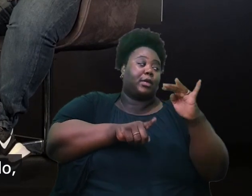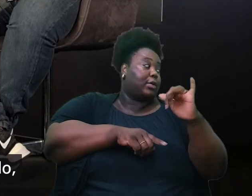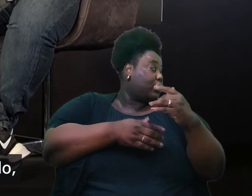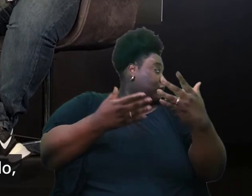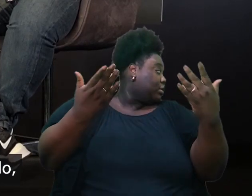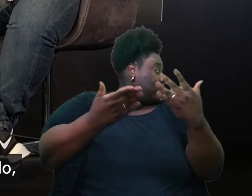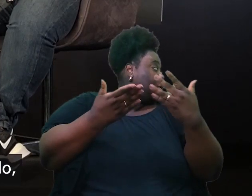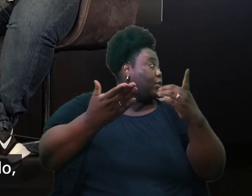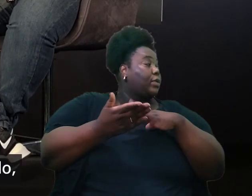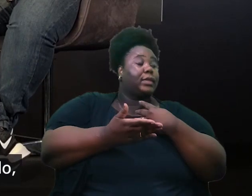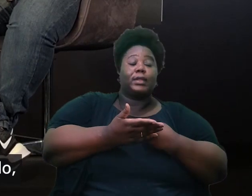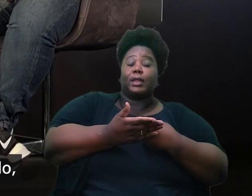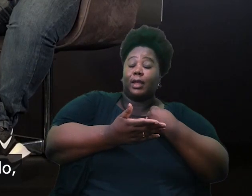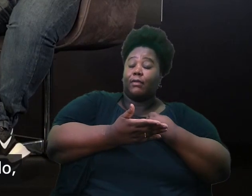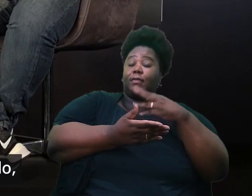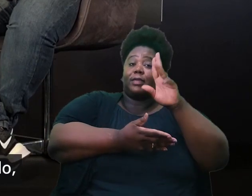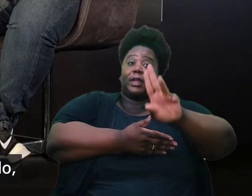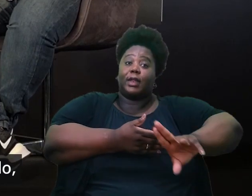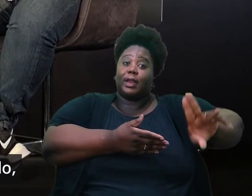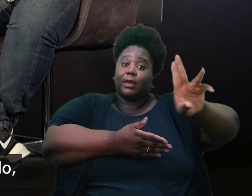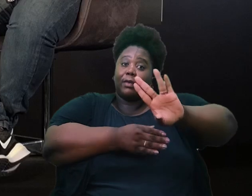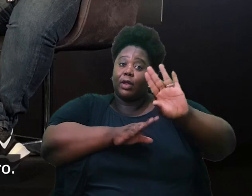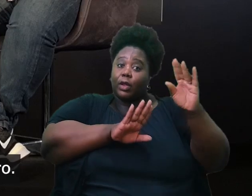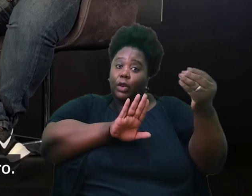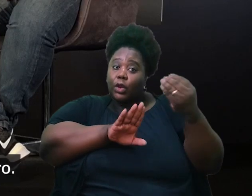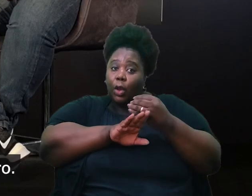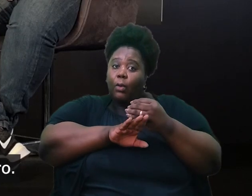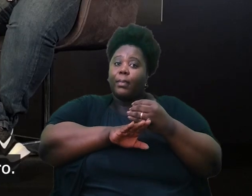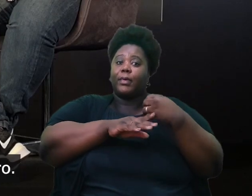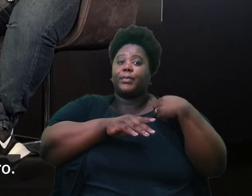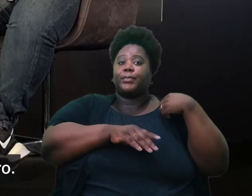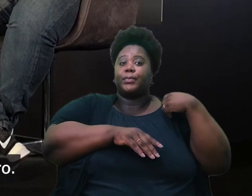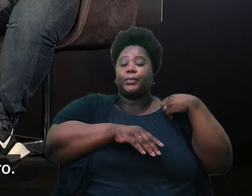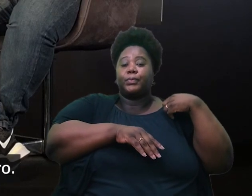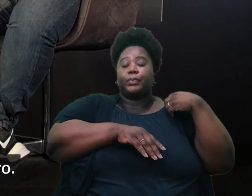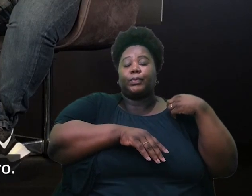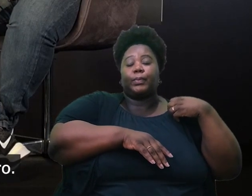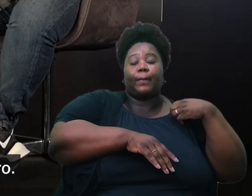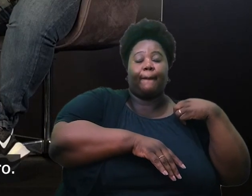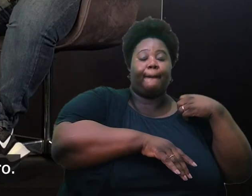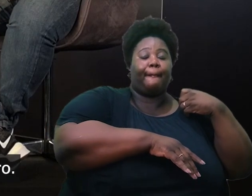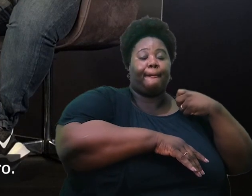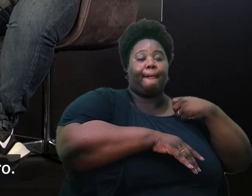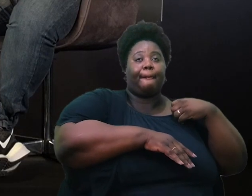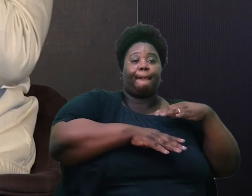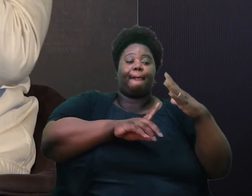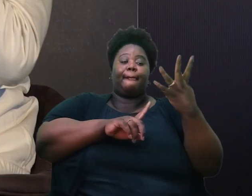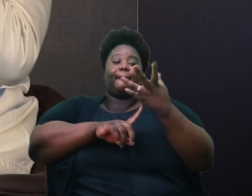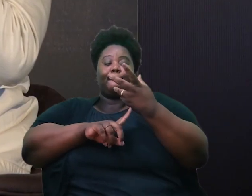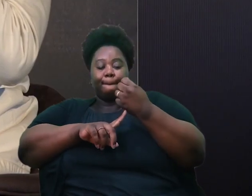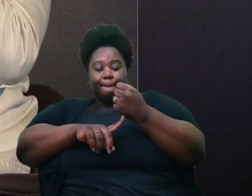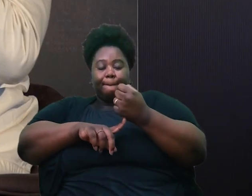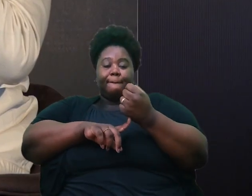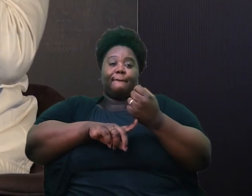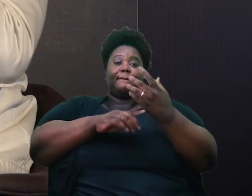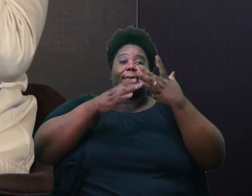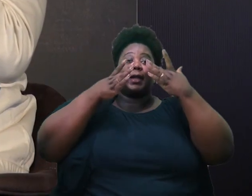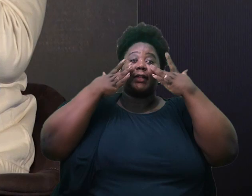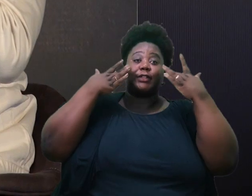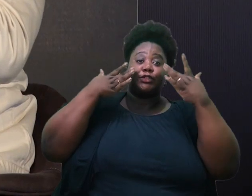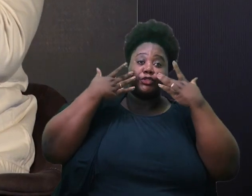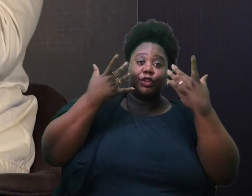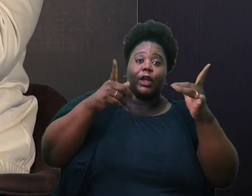na academia nomeando, né? Nomeando a arte, nomeando o teatro. E